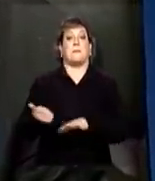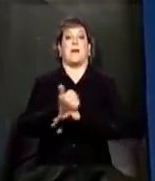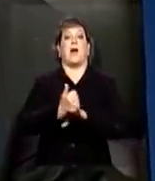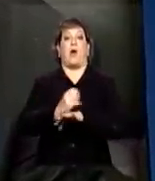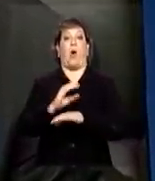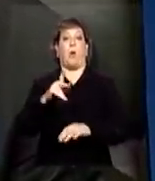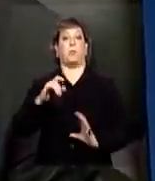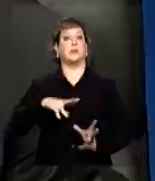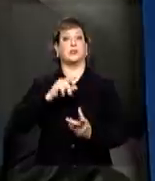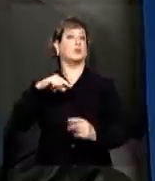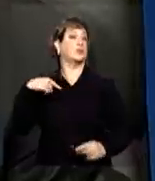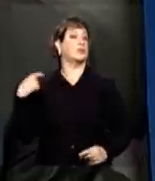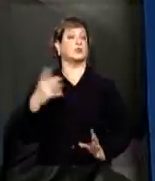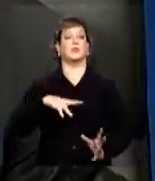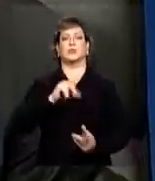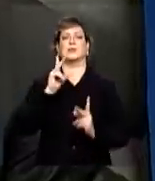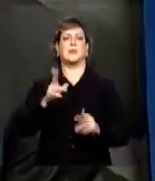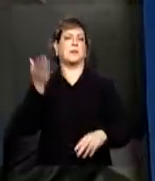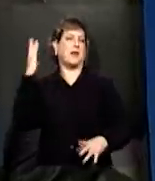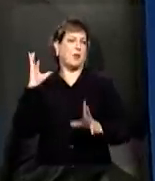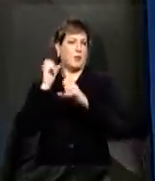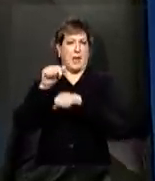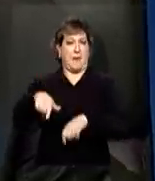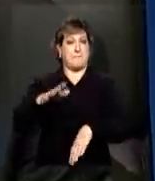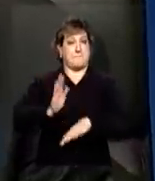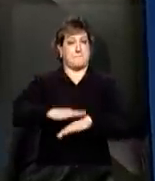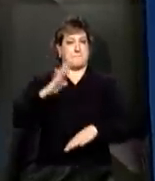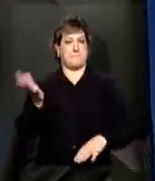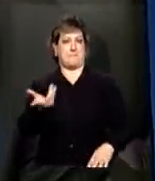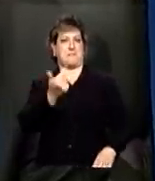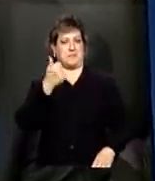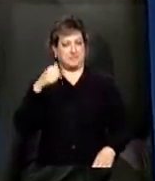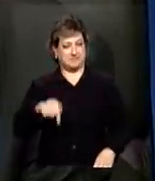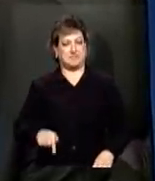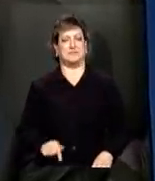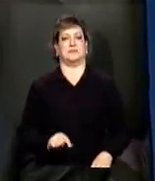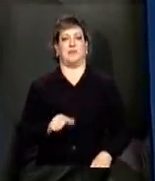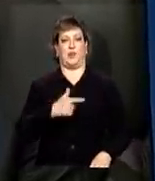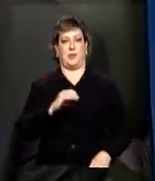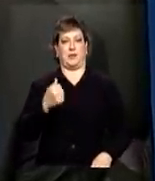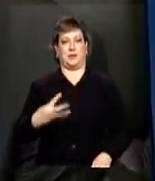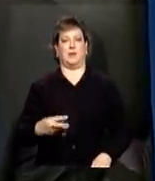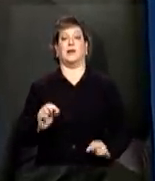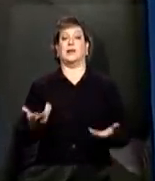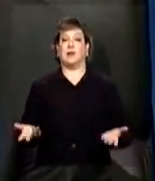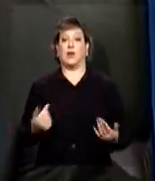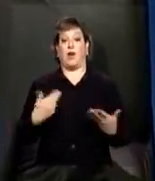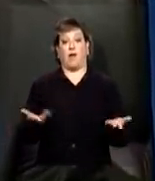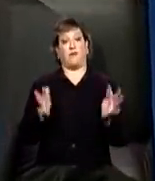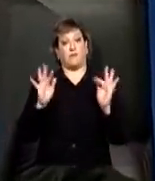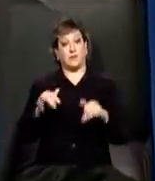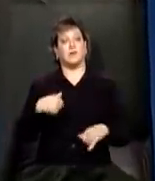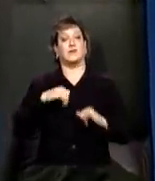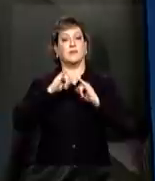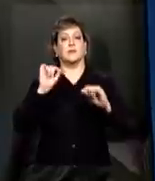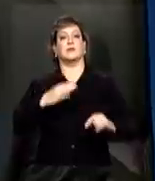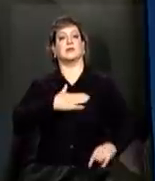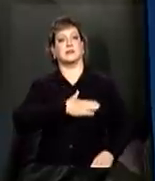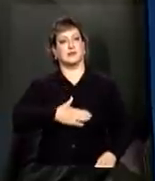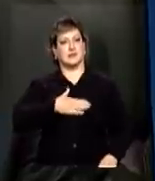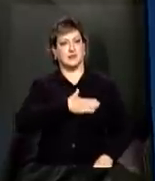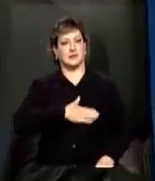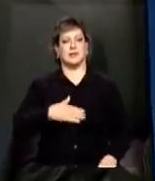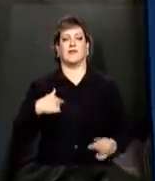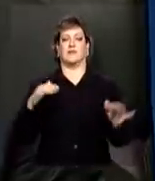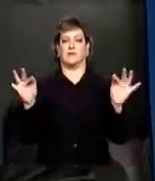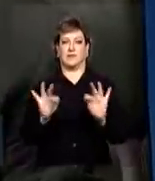Ao finalizar, eu quero dizer da minha satisfação e da minha honra